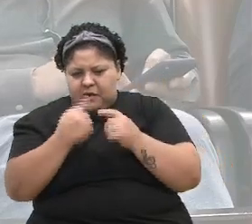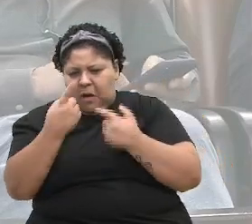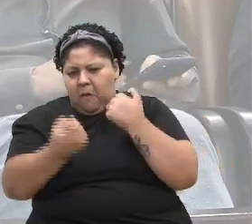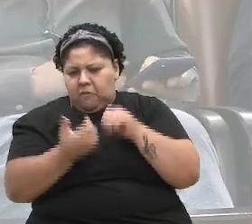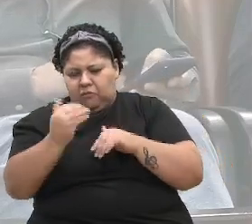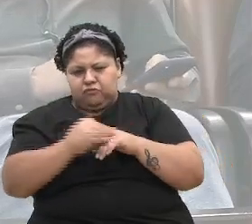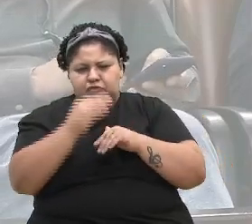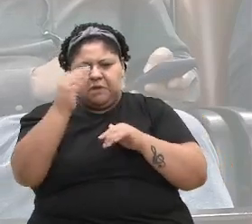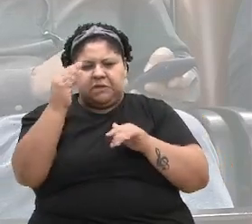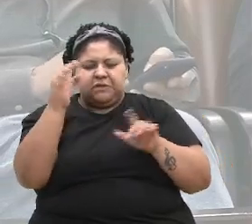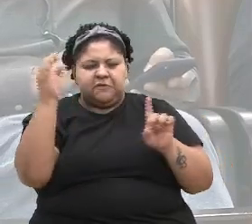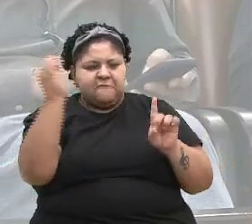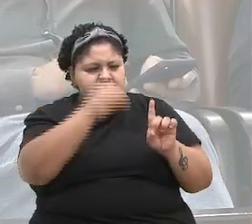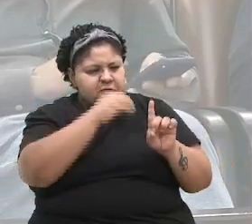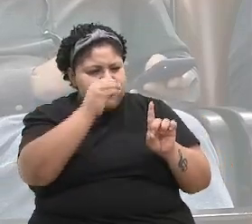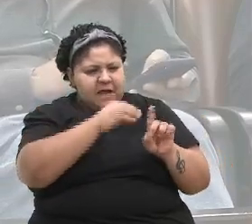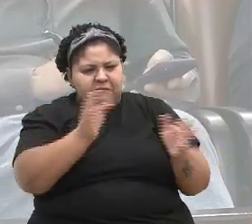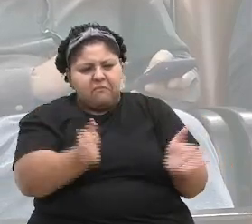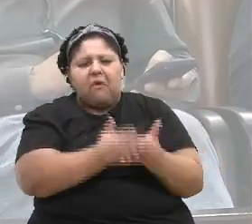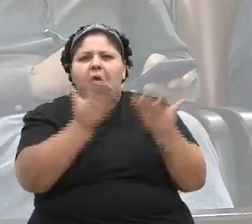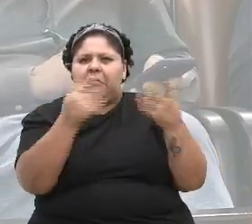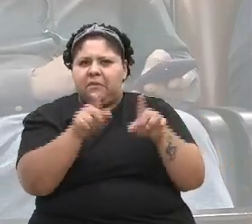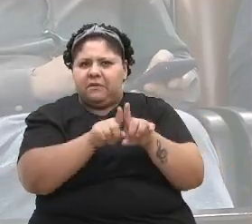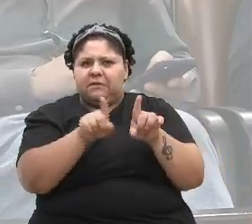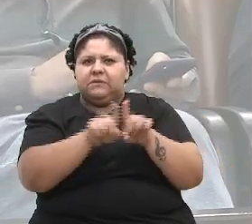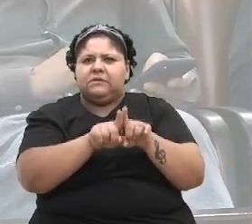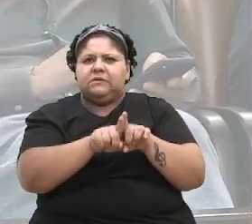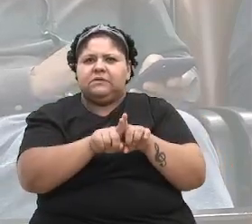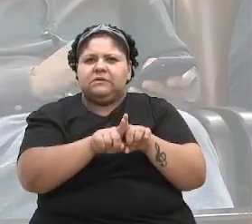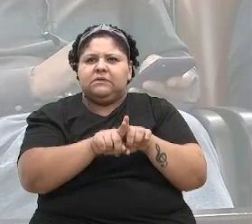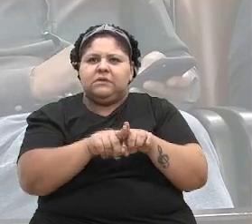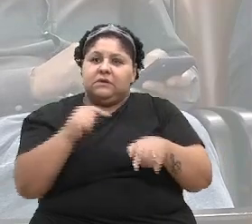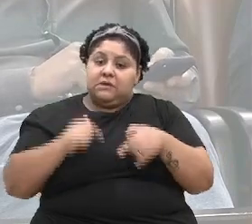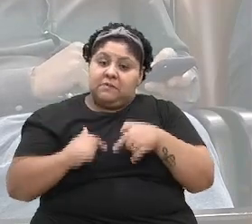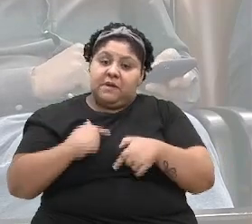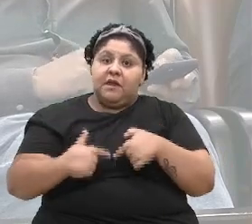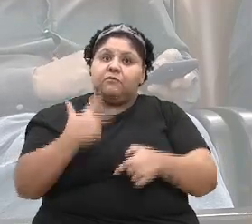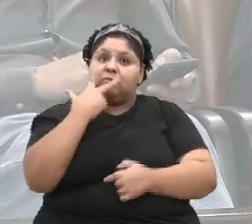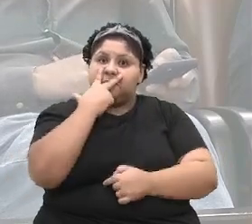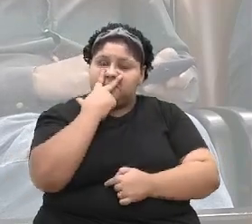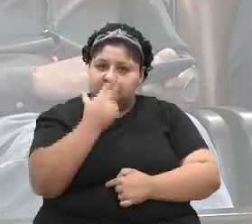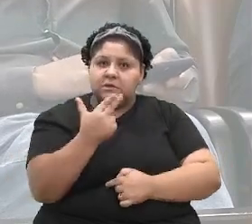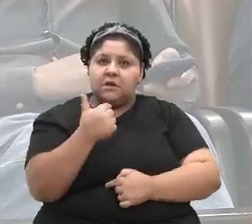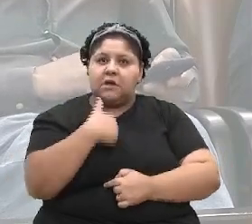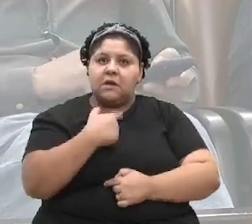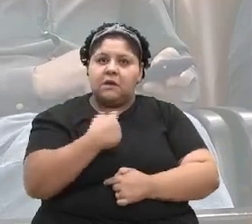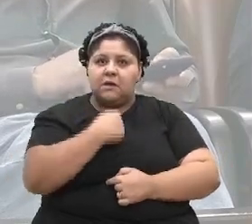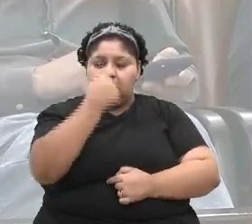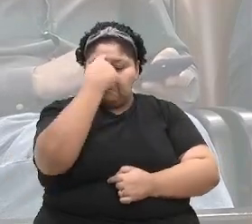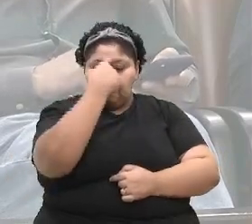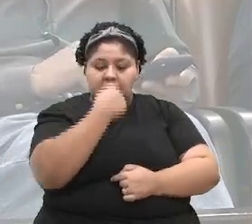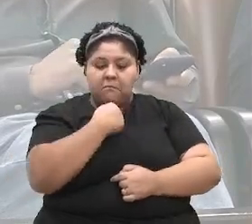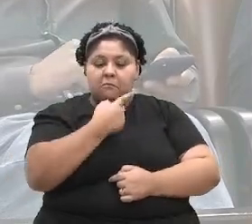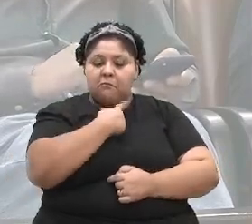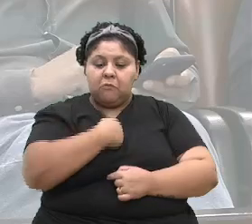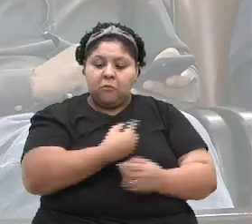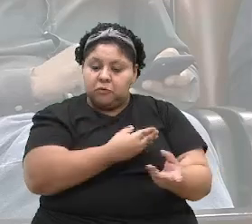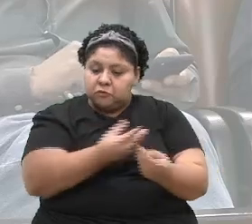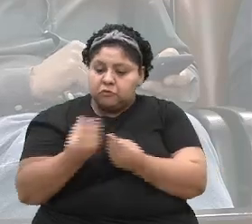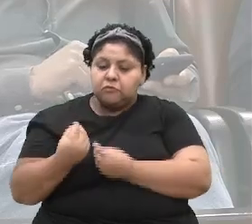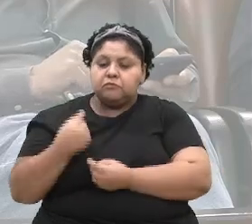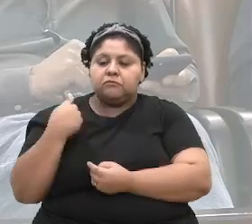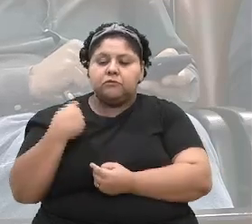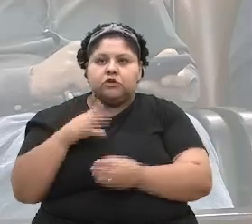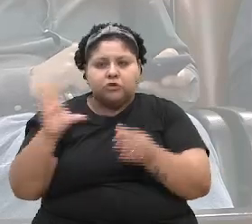identifica. O senhor trabalha que nem esse vereador trabalha, então o senhor me identifica. Gosto muito do seu trabalho e vamos